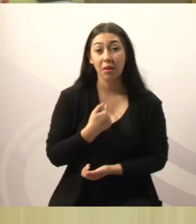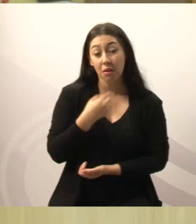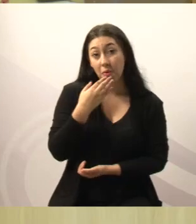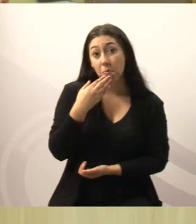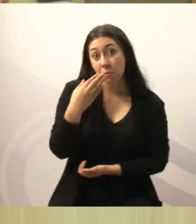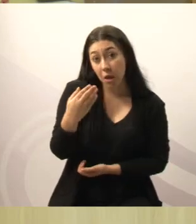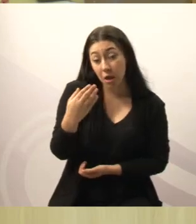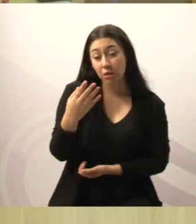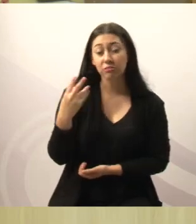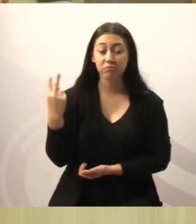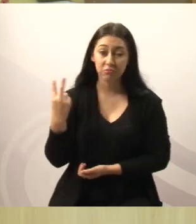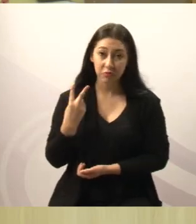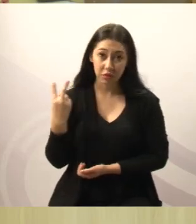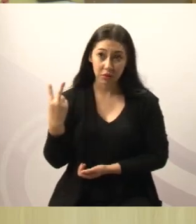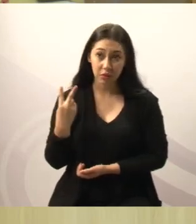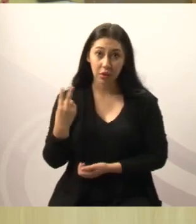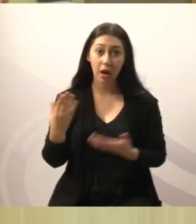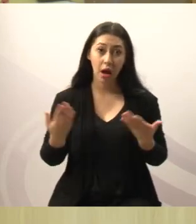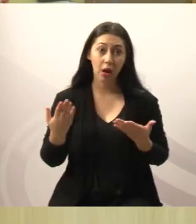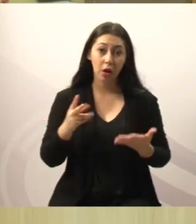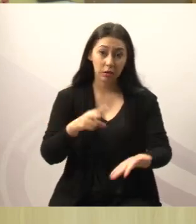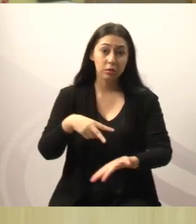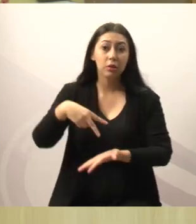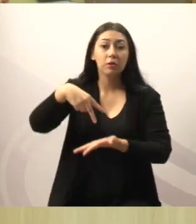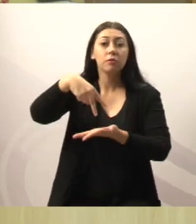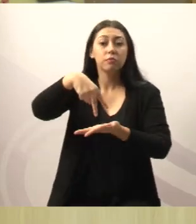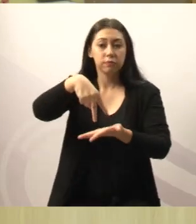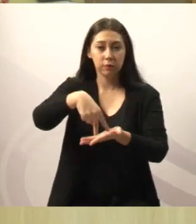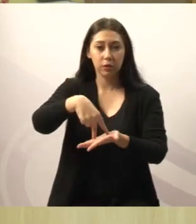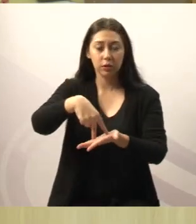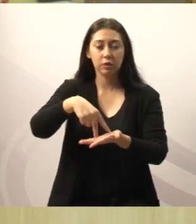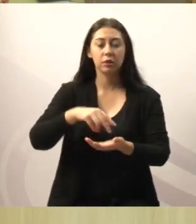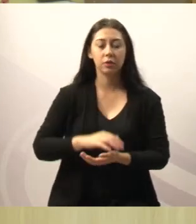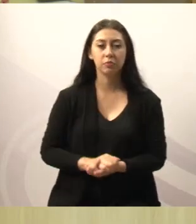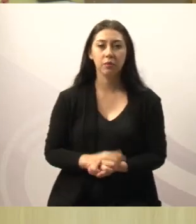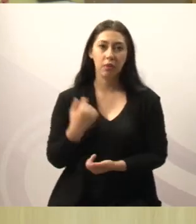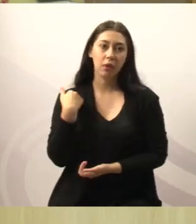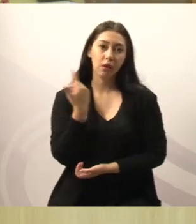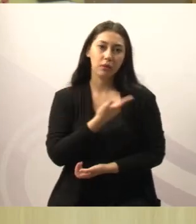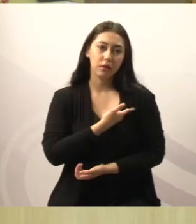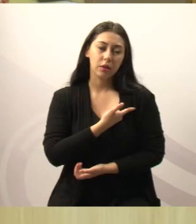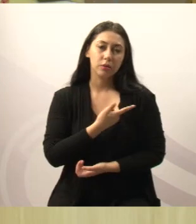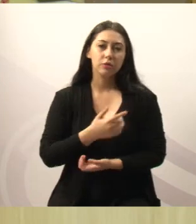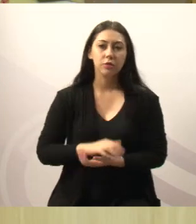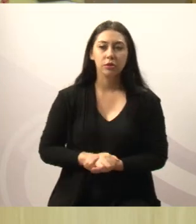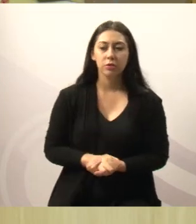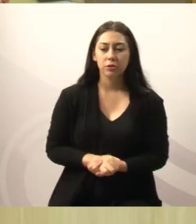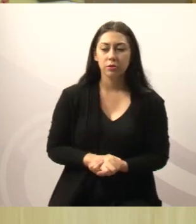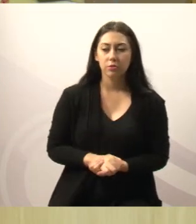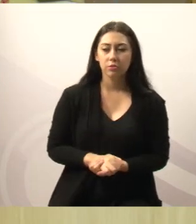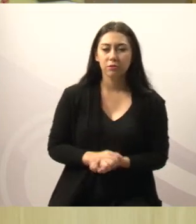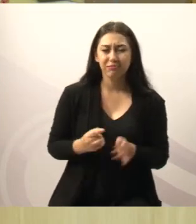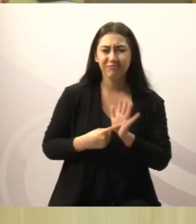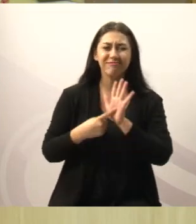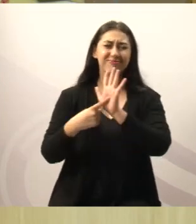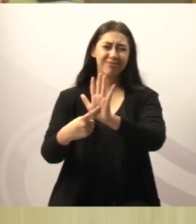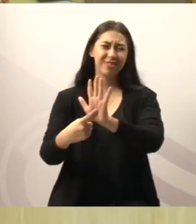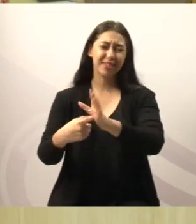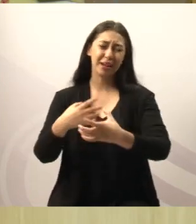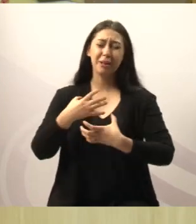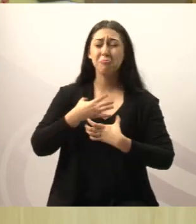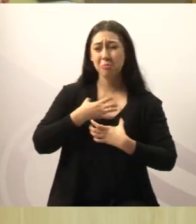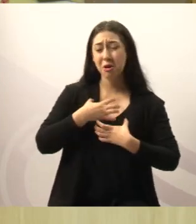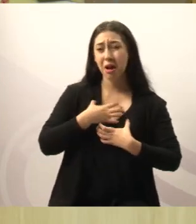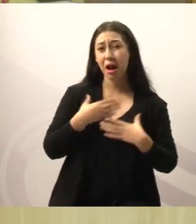senhoras e senhores vereadores que se levantem para que prestemos as nossas homenagens a essas vítimas, fazendo